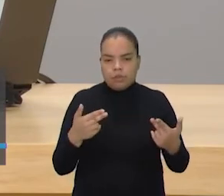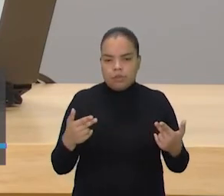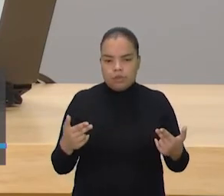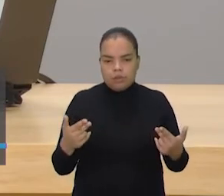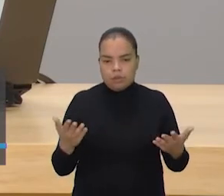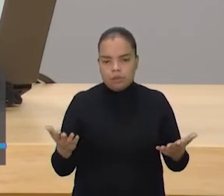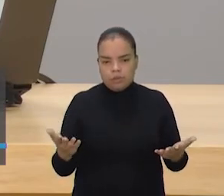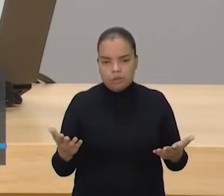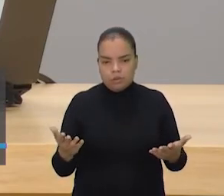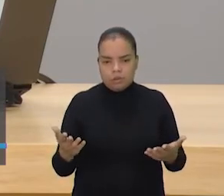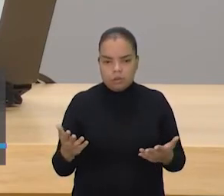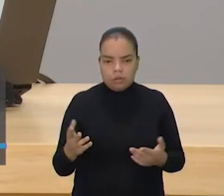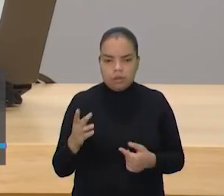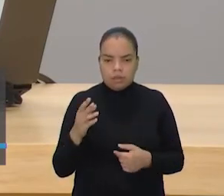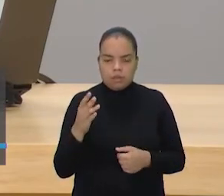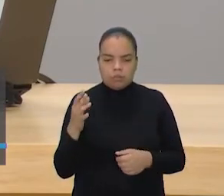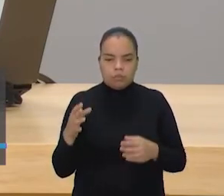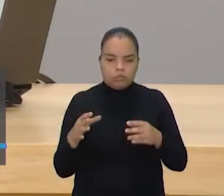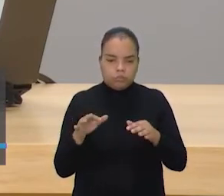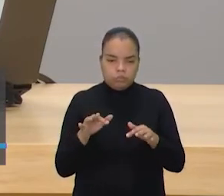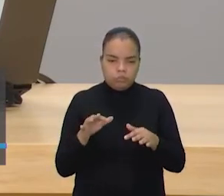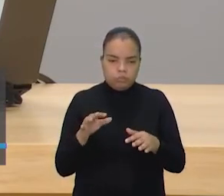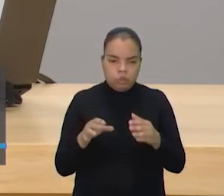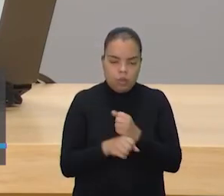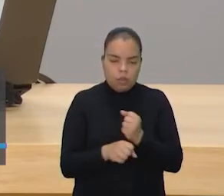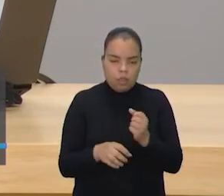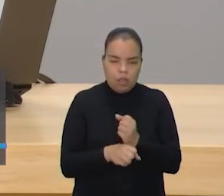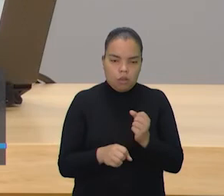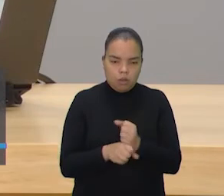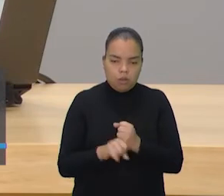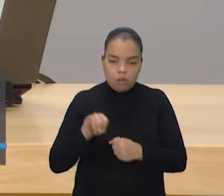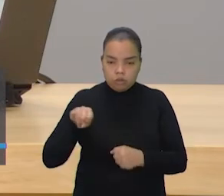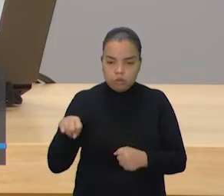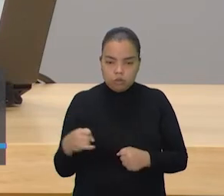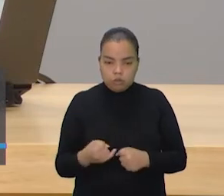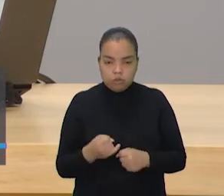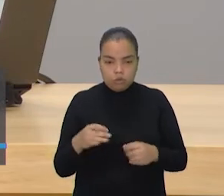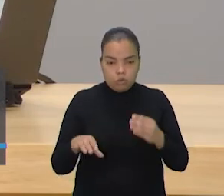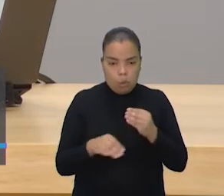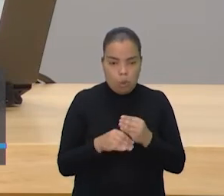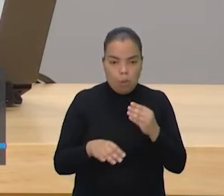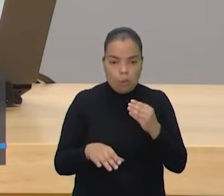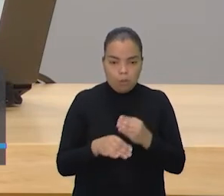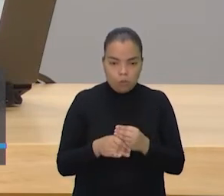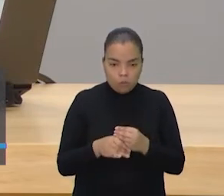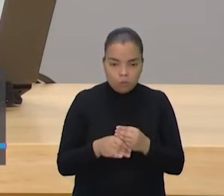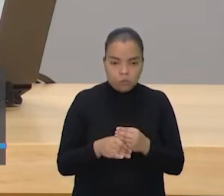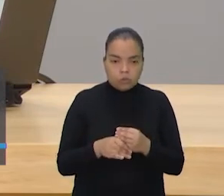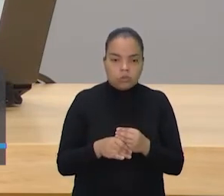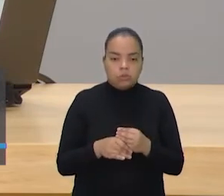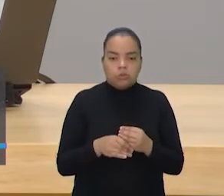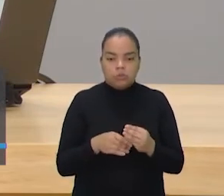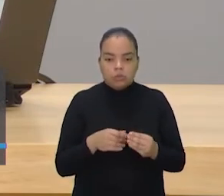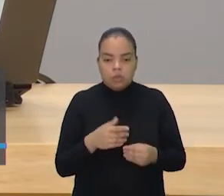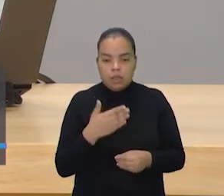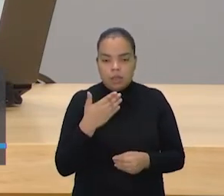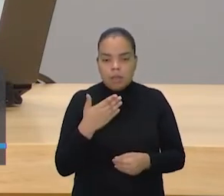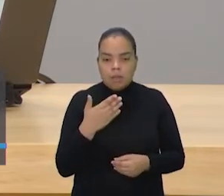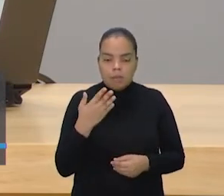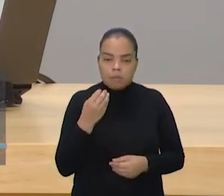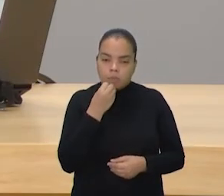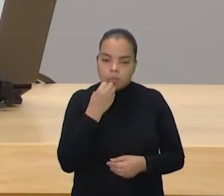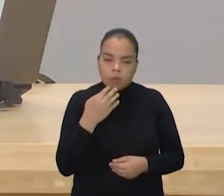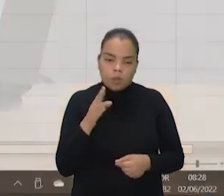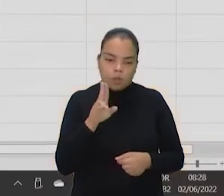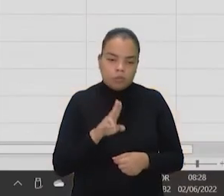juro composto, é muito difícil. Então, sempre você vai precisar de uma calculadora ou de uma planilha eletrônica, beleza? Voltando aí na